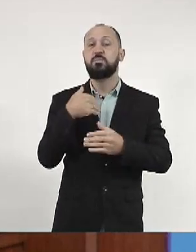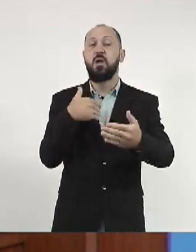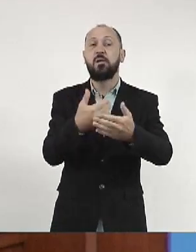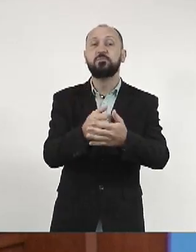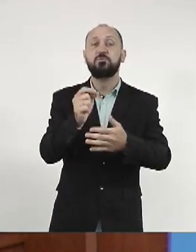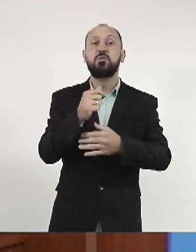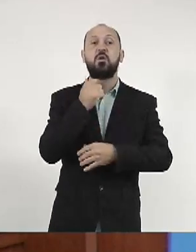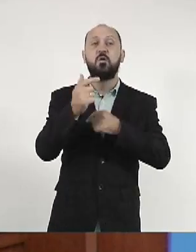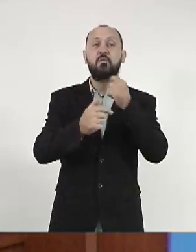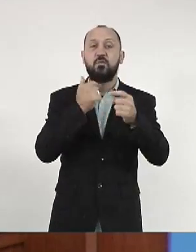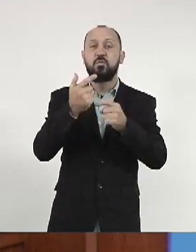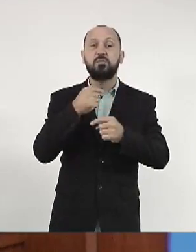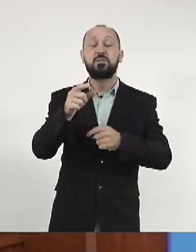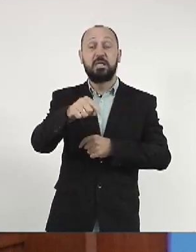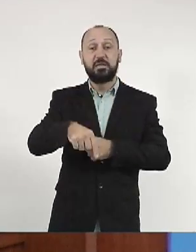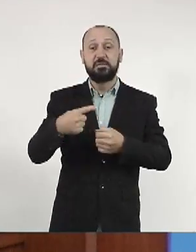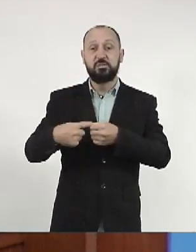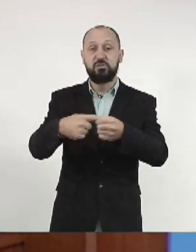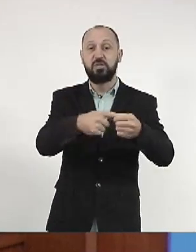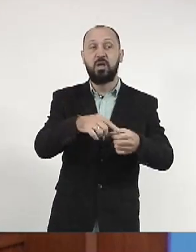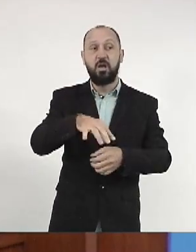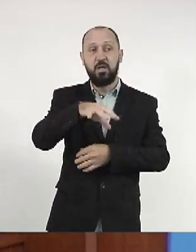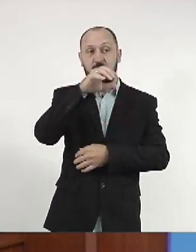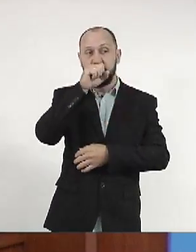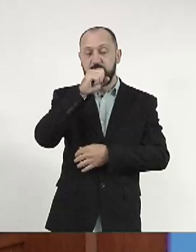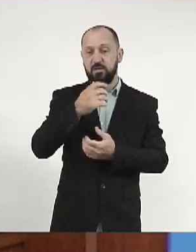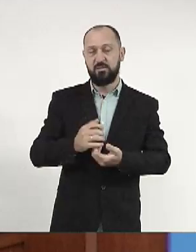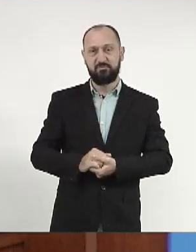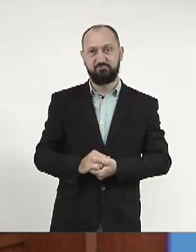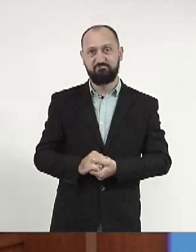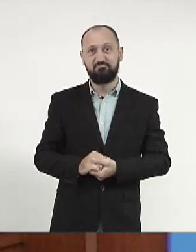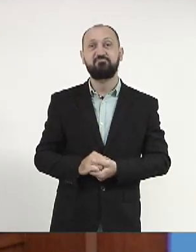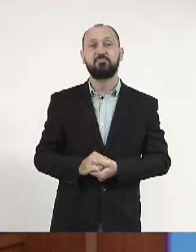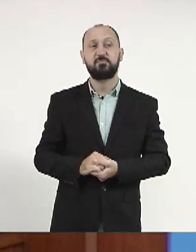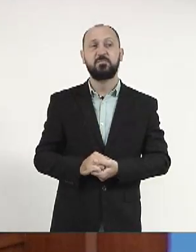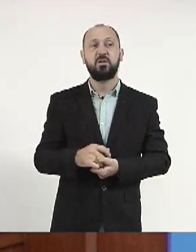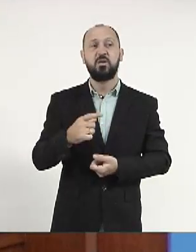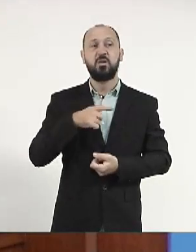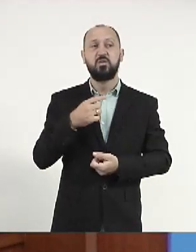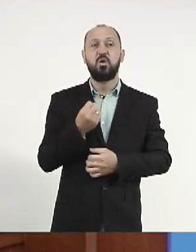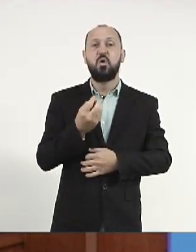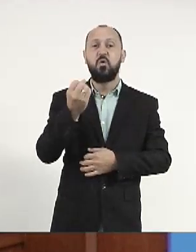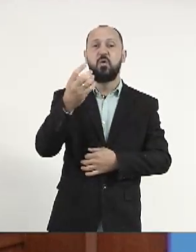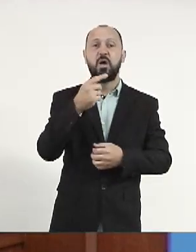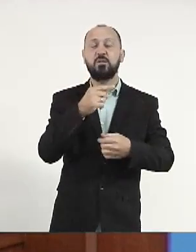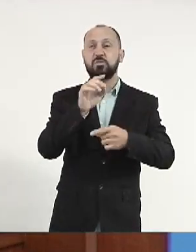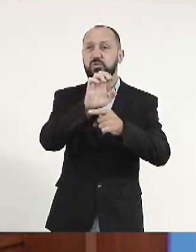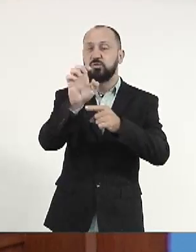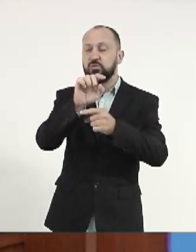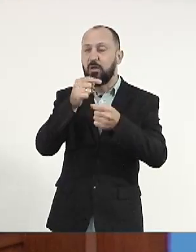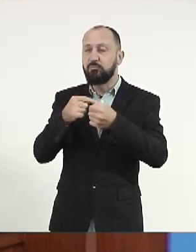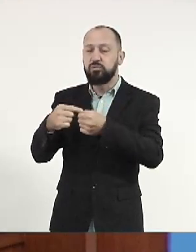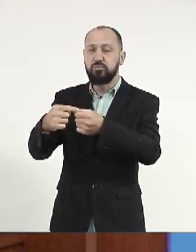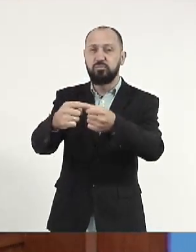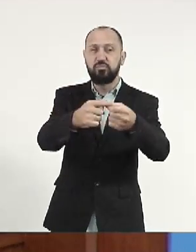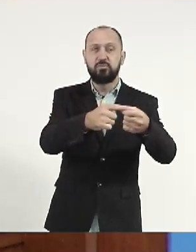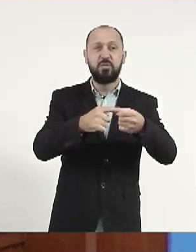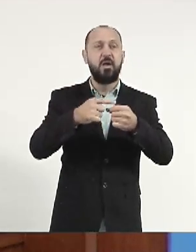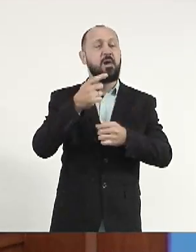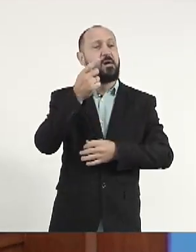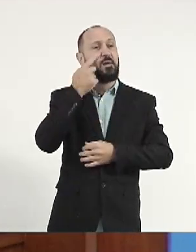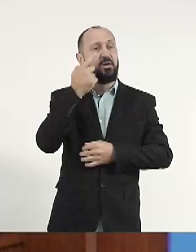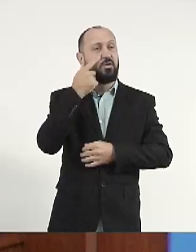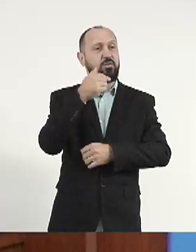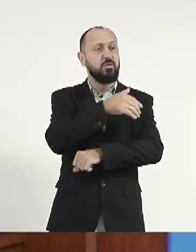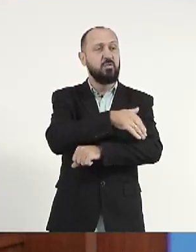nós não vamos conseguir respirar na cidade. Eu tenho viajado pelo estado agora e a gente vê